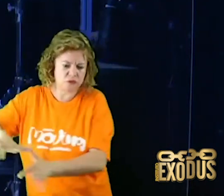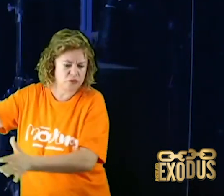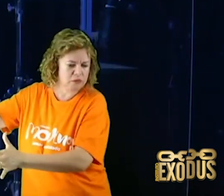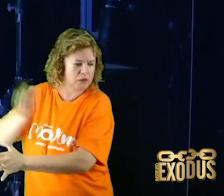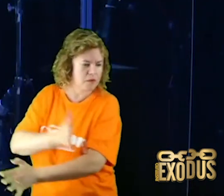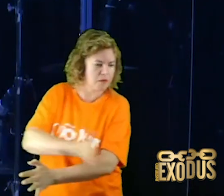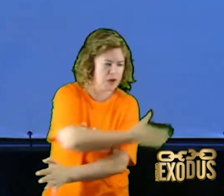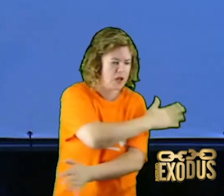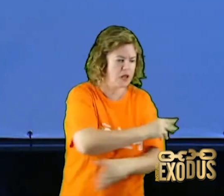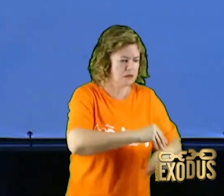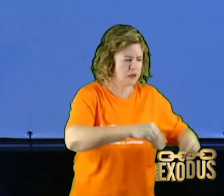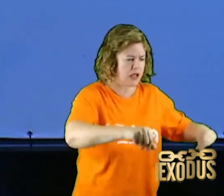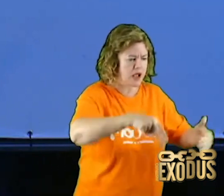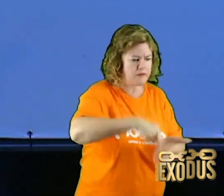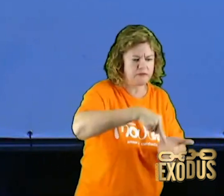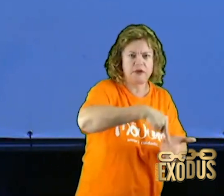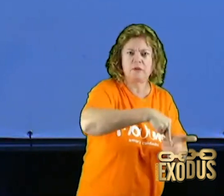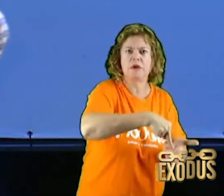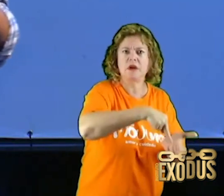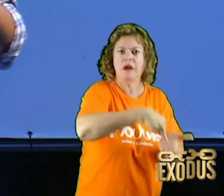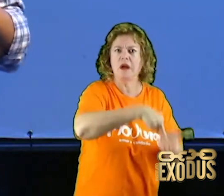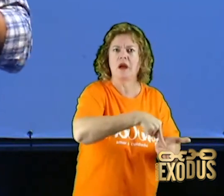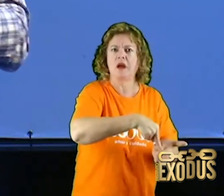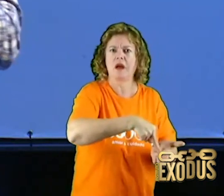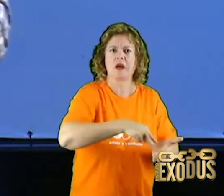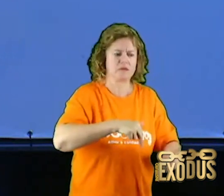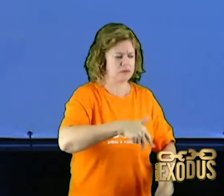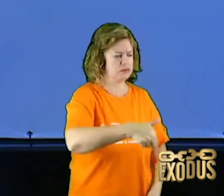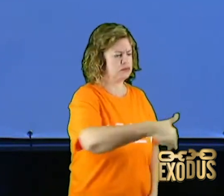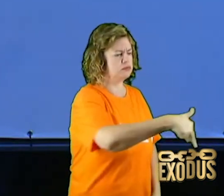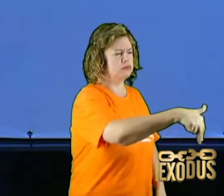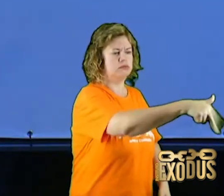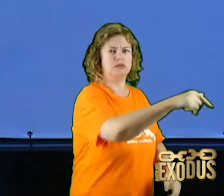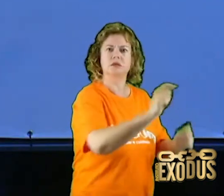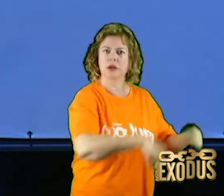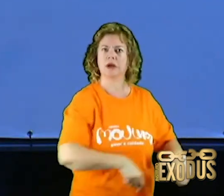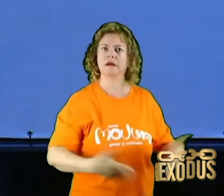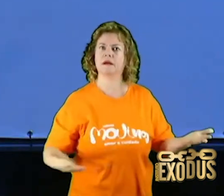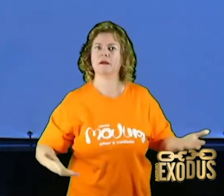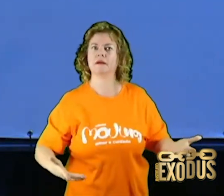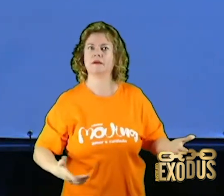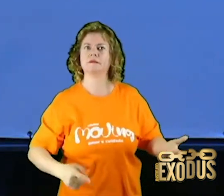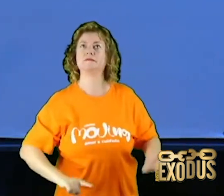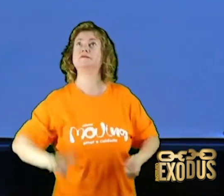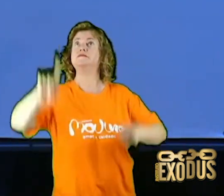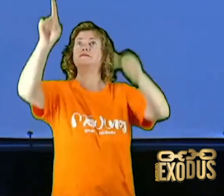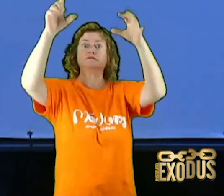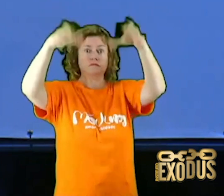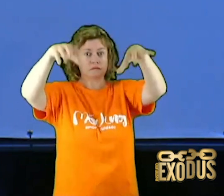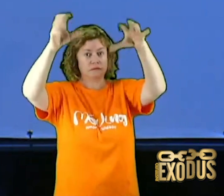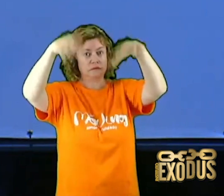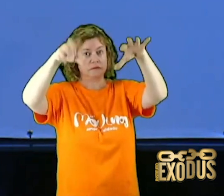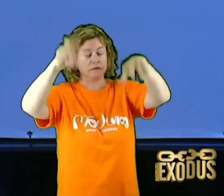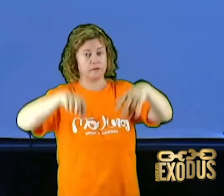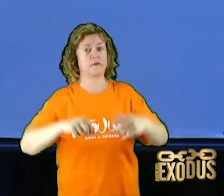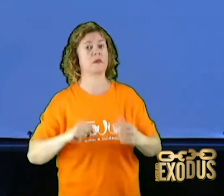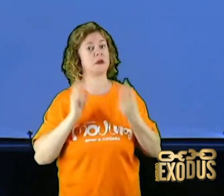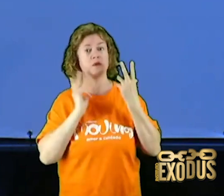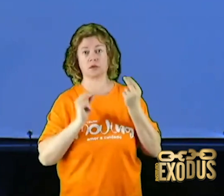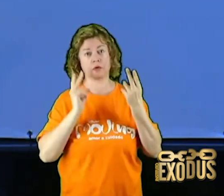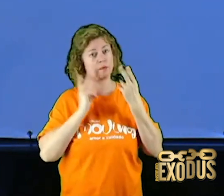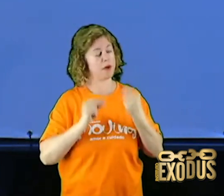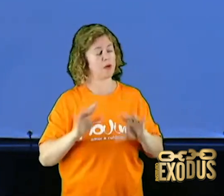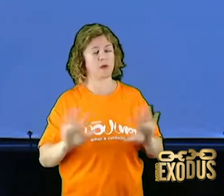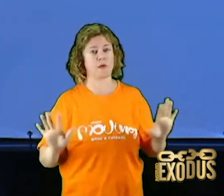milagre. Chuva é um fenômeno meteorológico. Isso que é chuva. É normal em